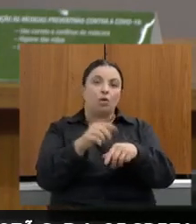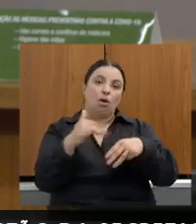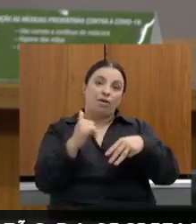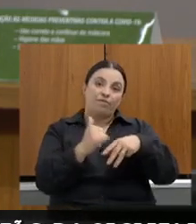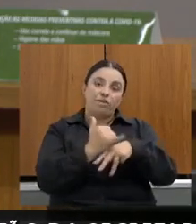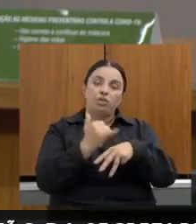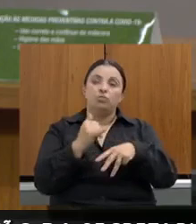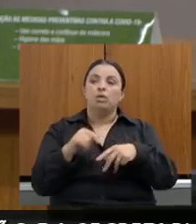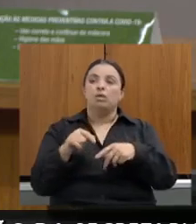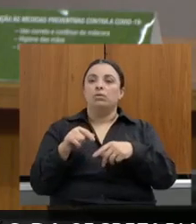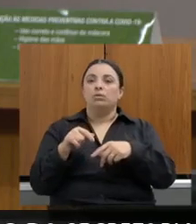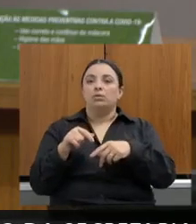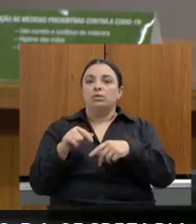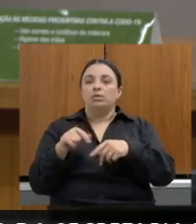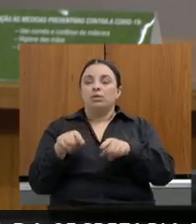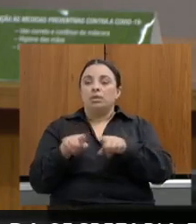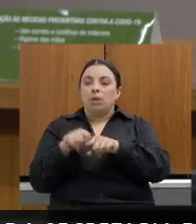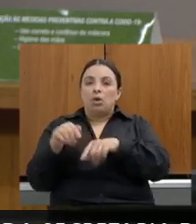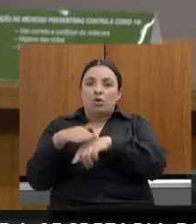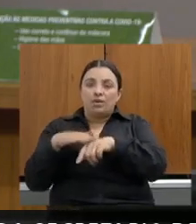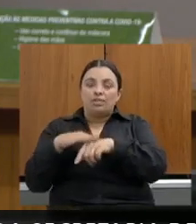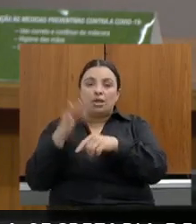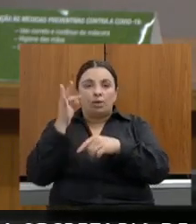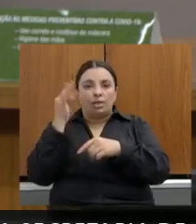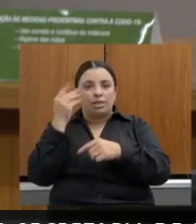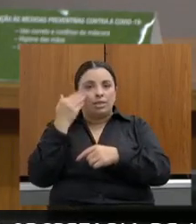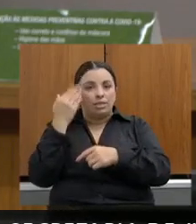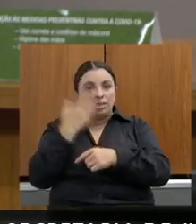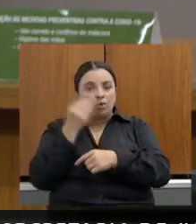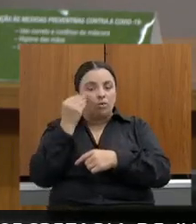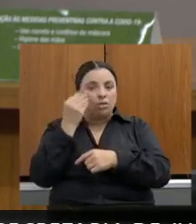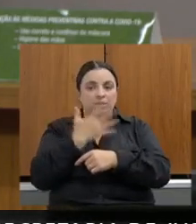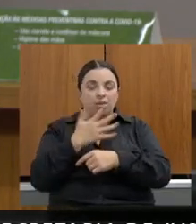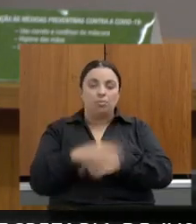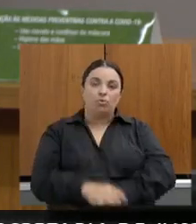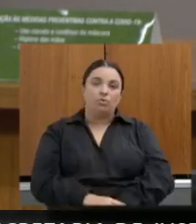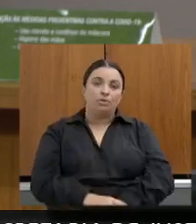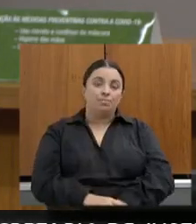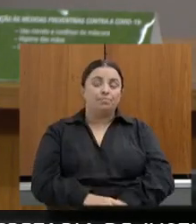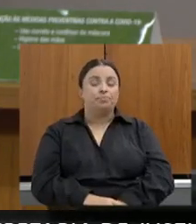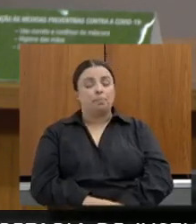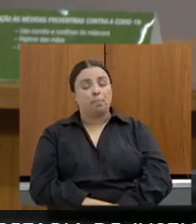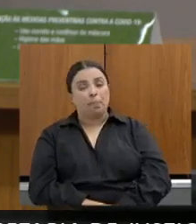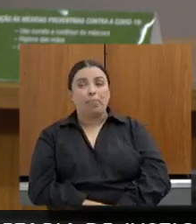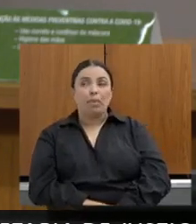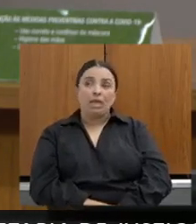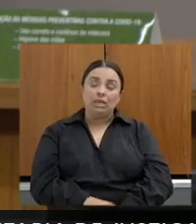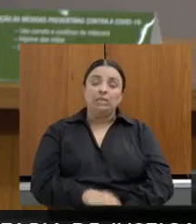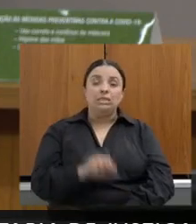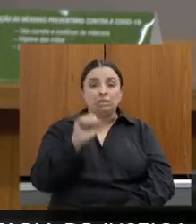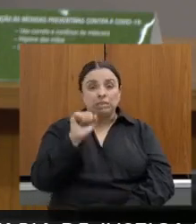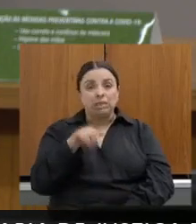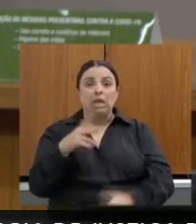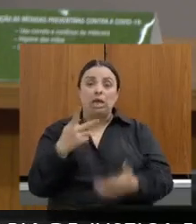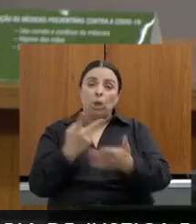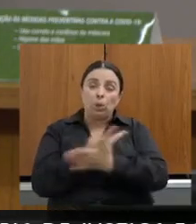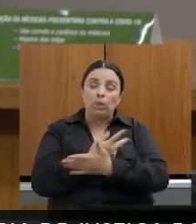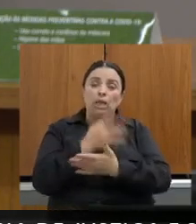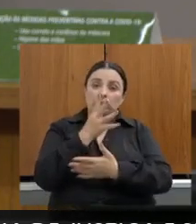presente um chama atenção daqui para algumas de Moras ocorridas